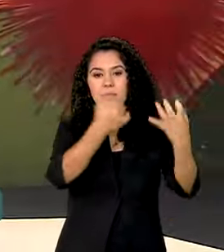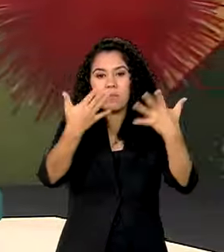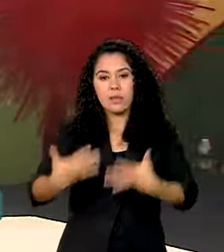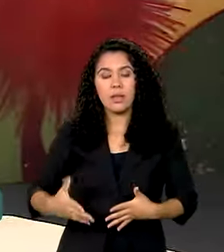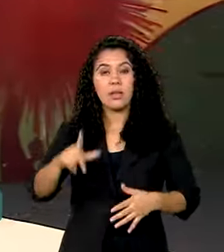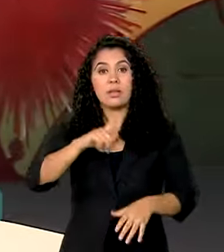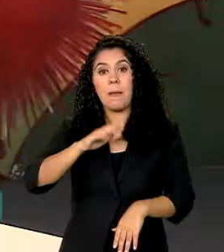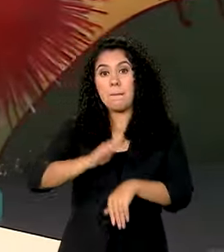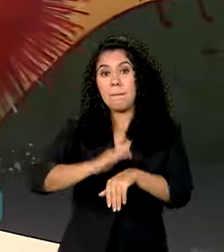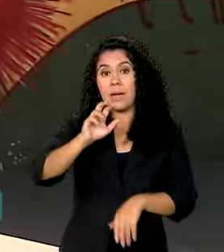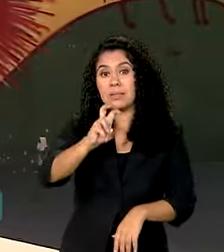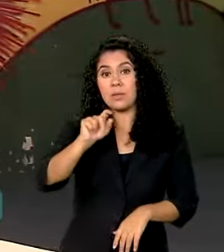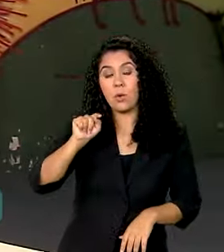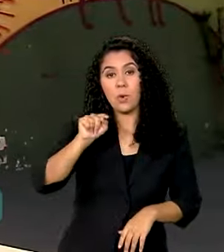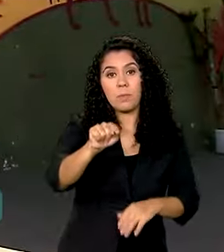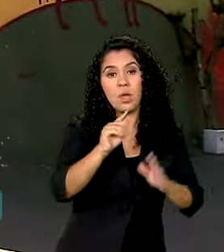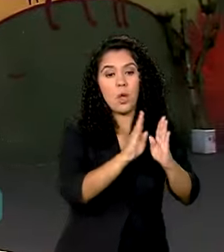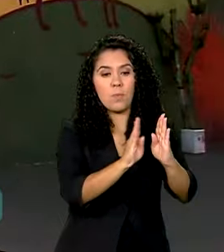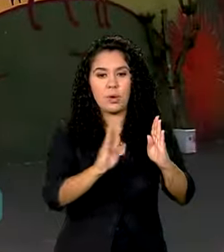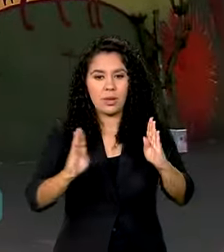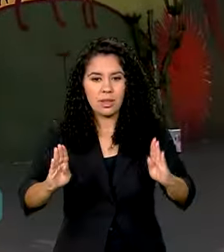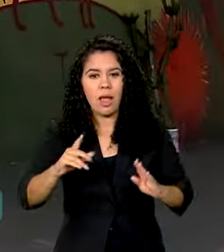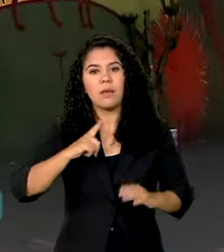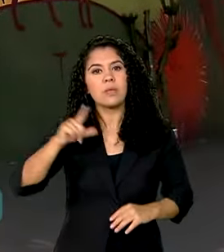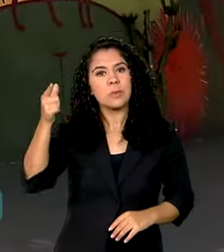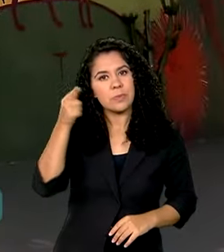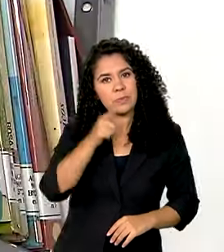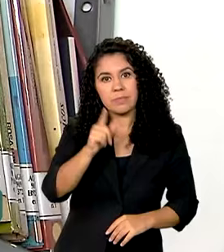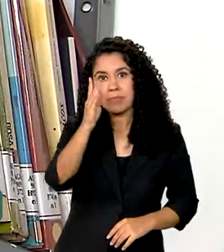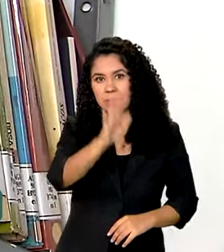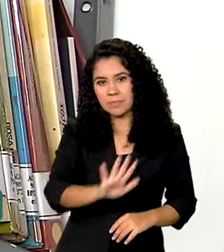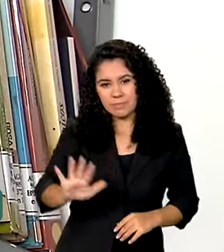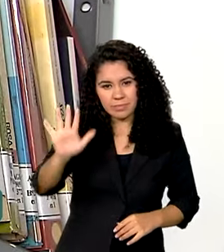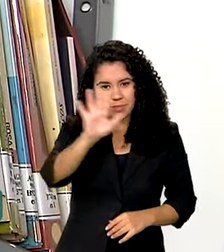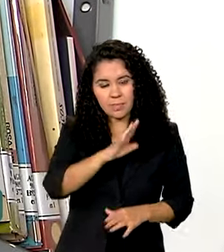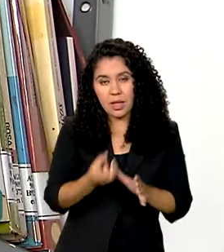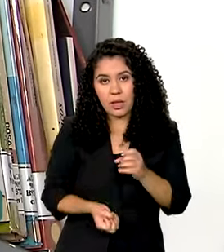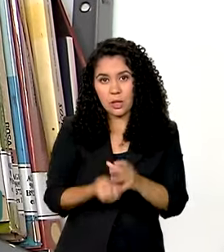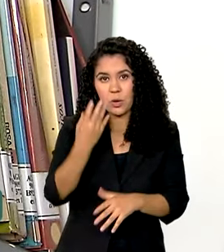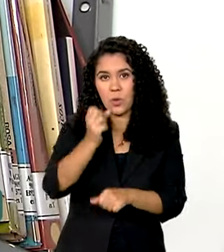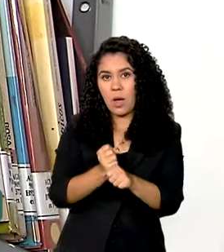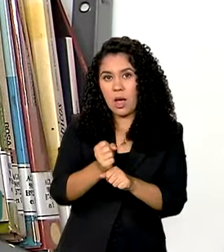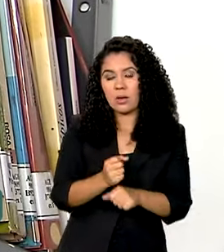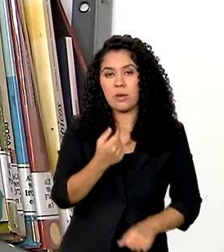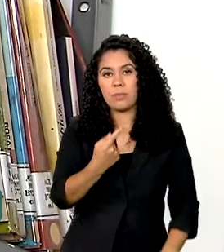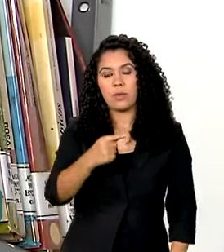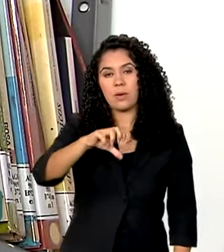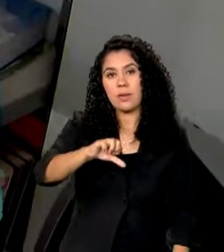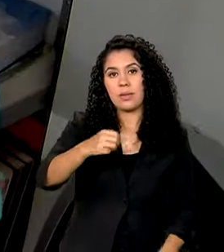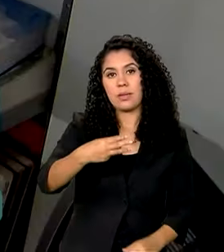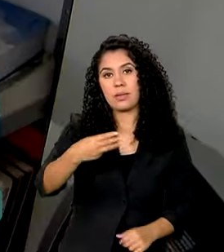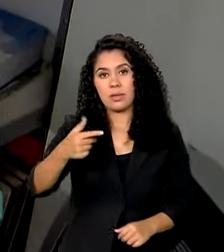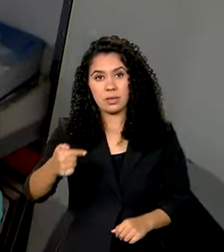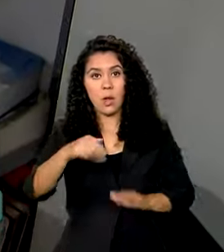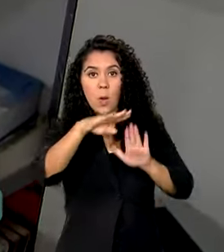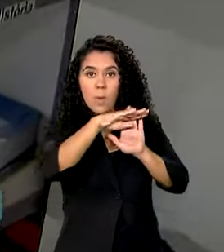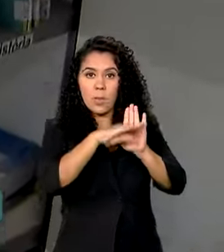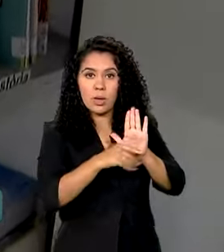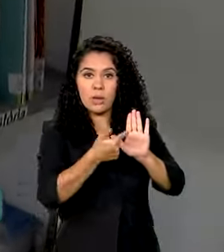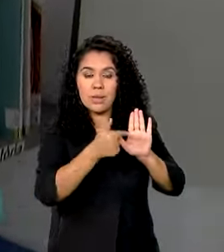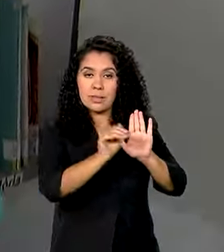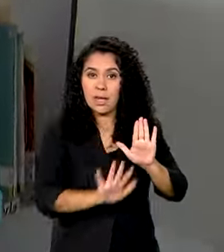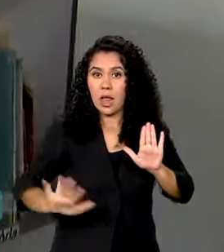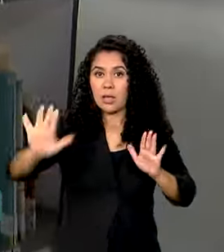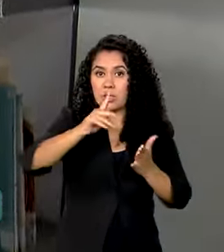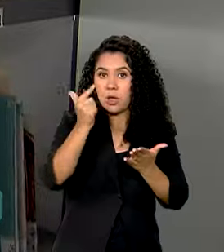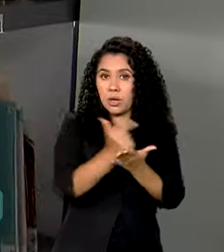mil bibliotecas devem ser beneficiadas em todo o país. Criado em 1937, o Programa Nacional do